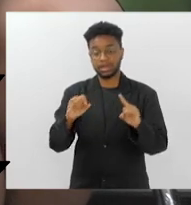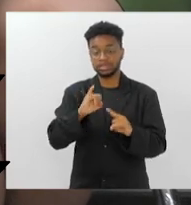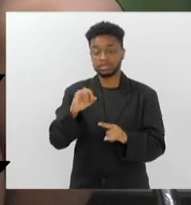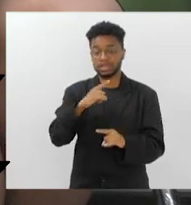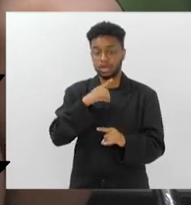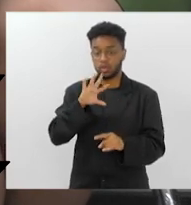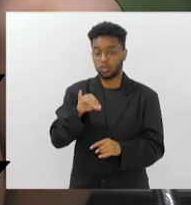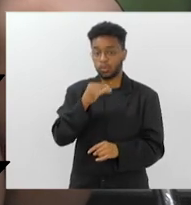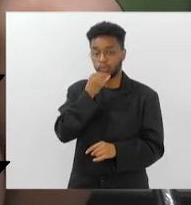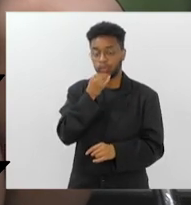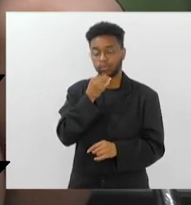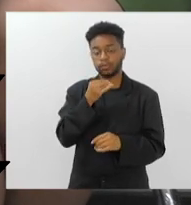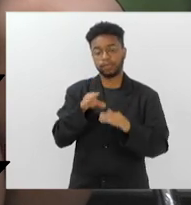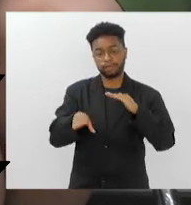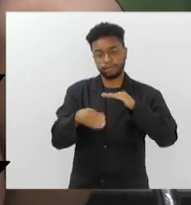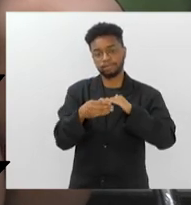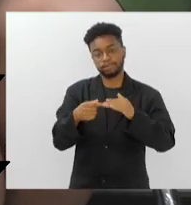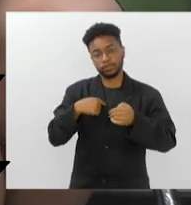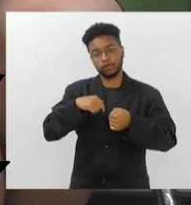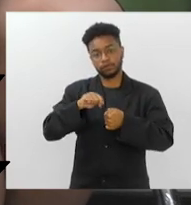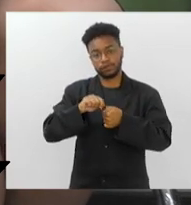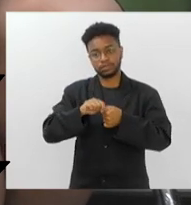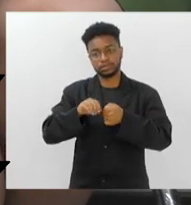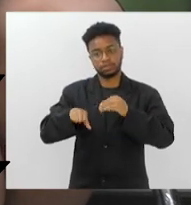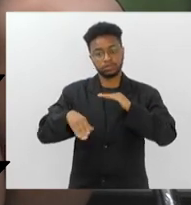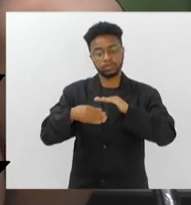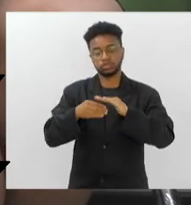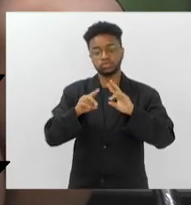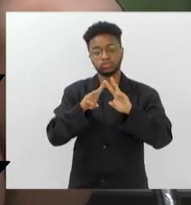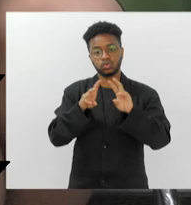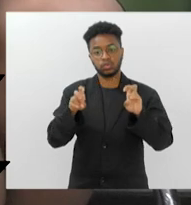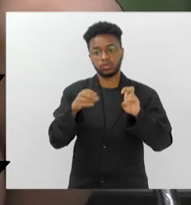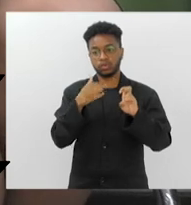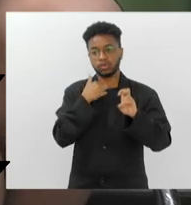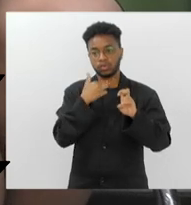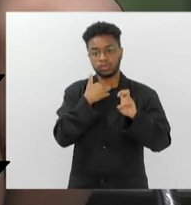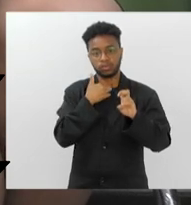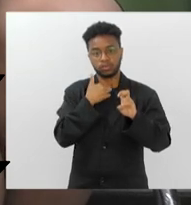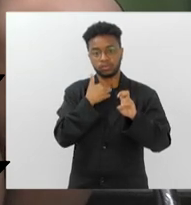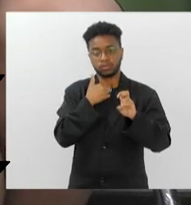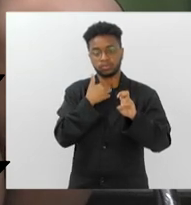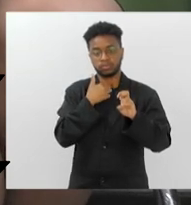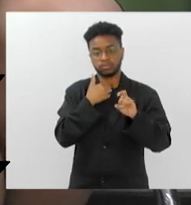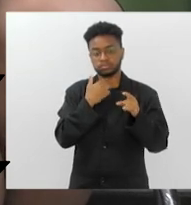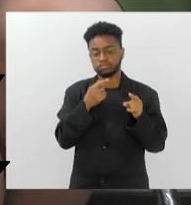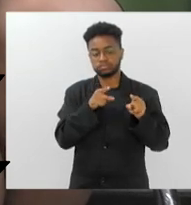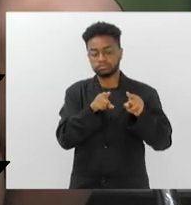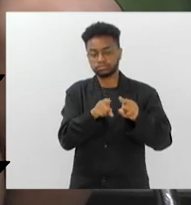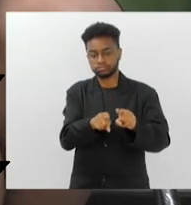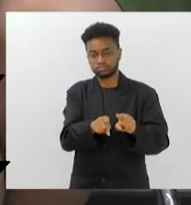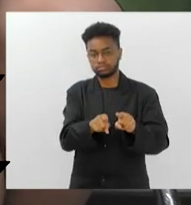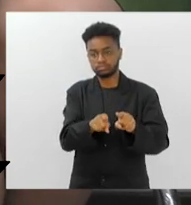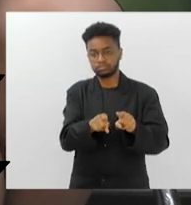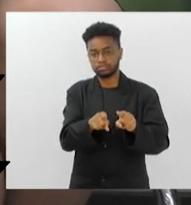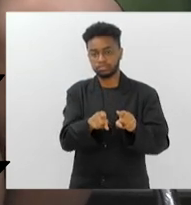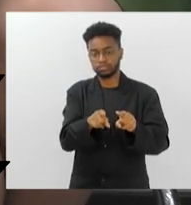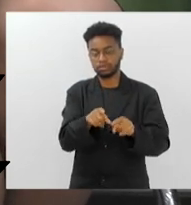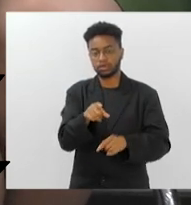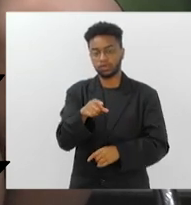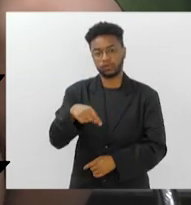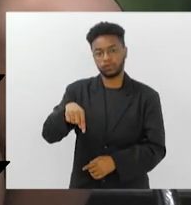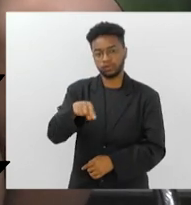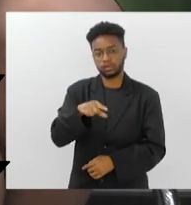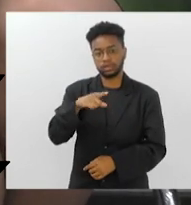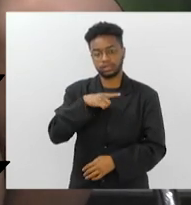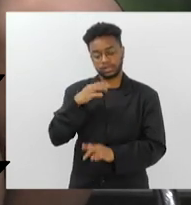emendar eu faria uma emenda da impossibilidade de concomitantemente você ter